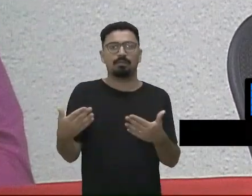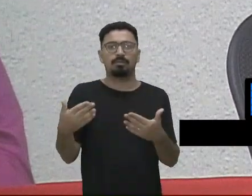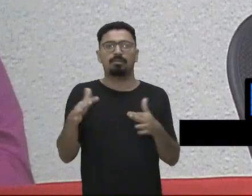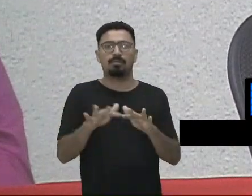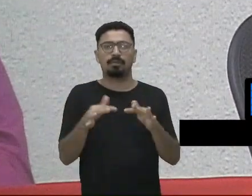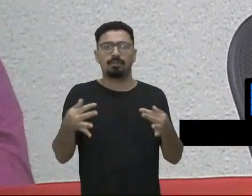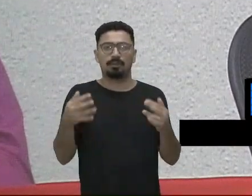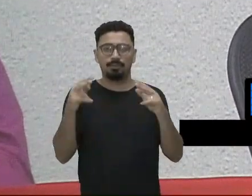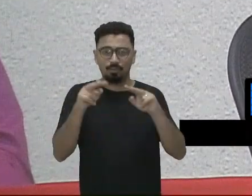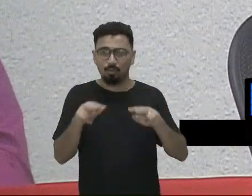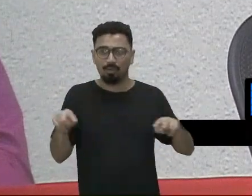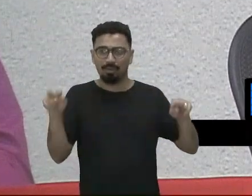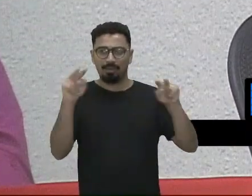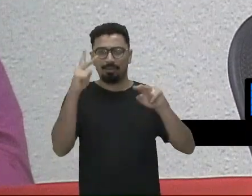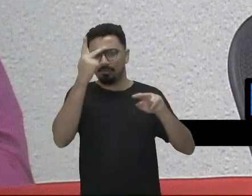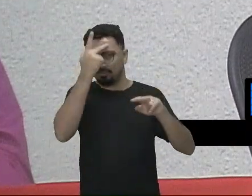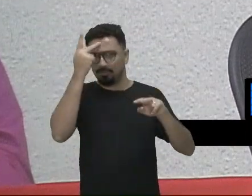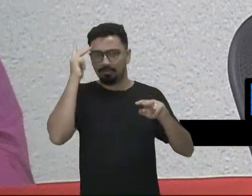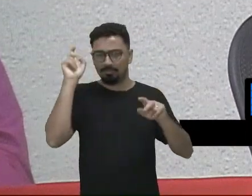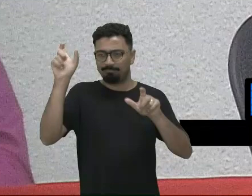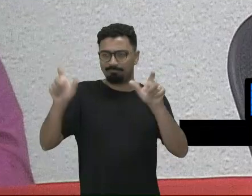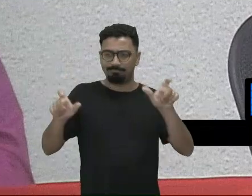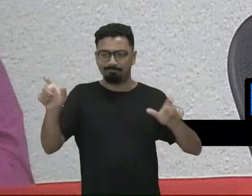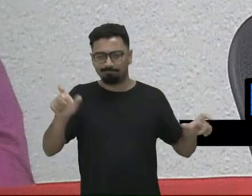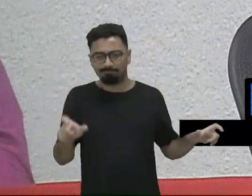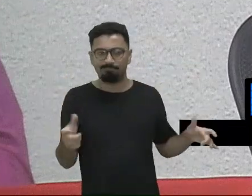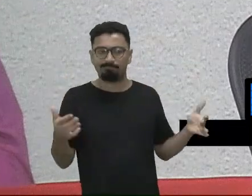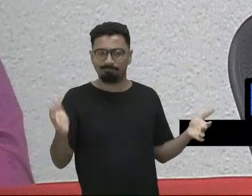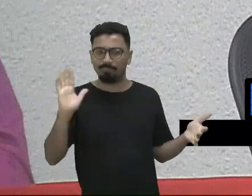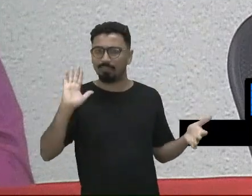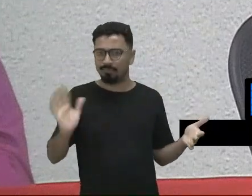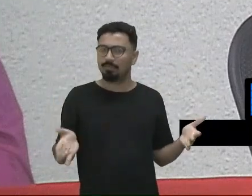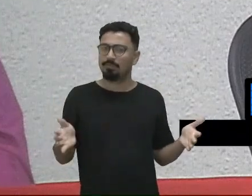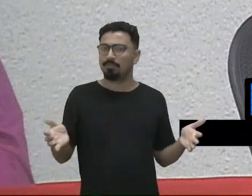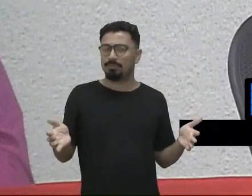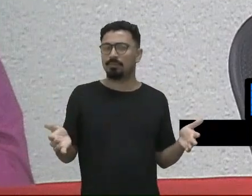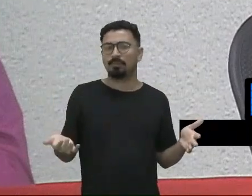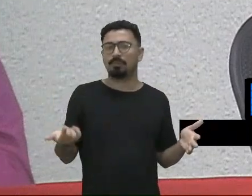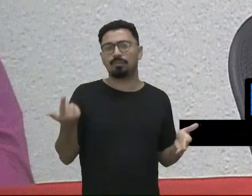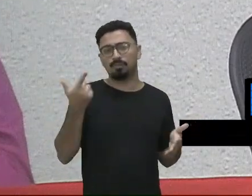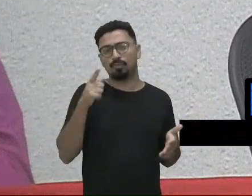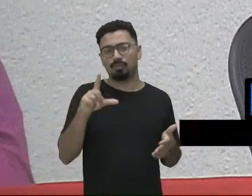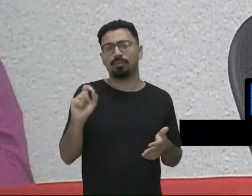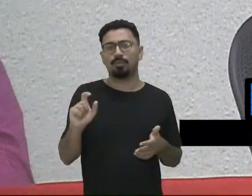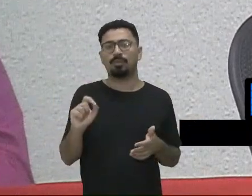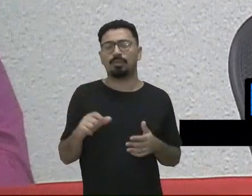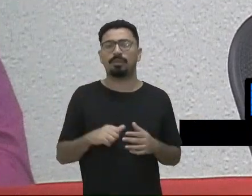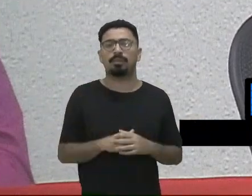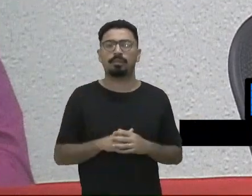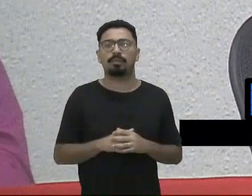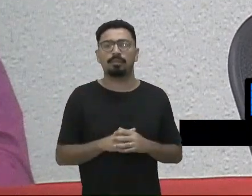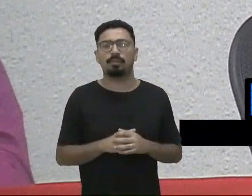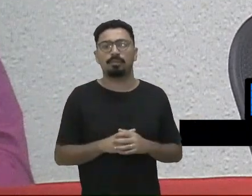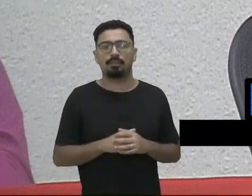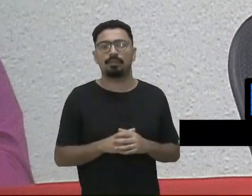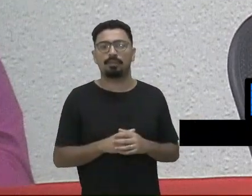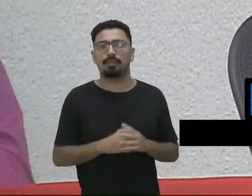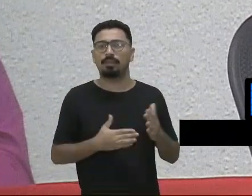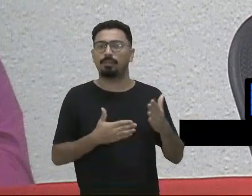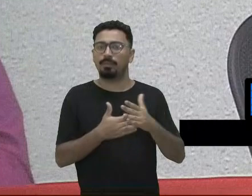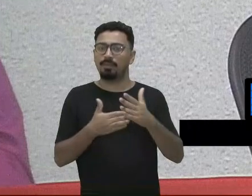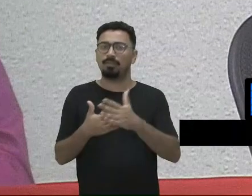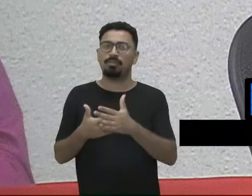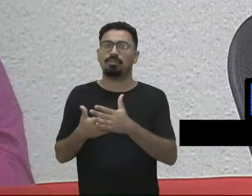simples olhar para o próximo como pessoa já seria suficiente para impedir